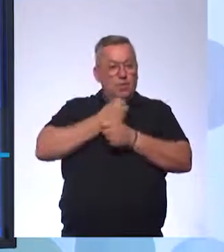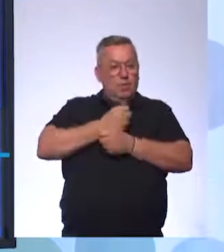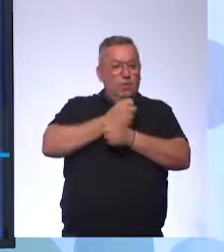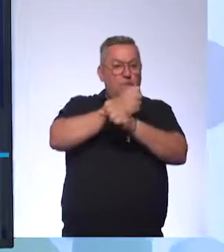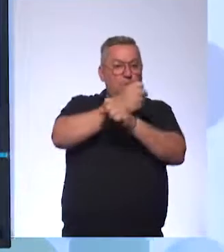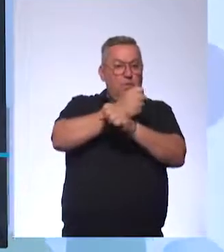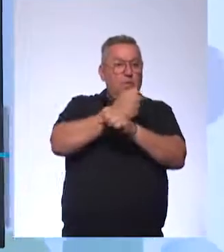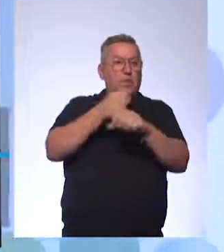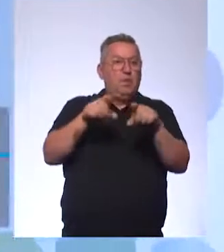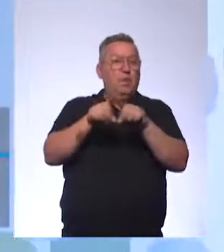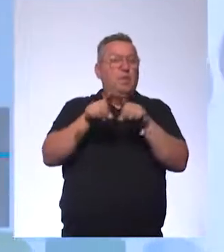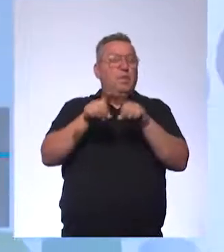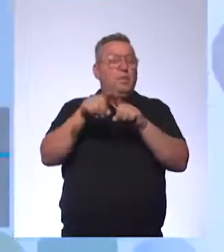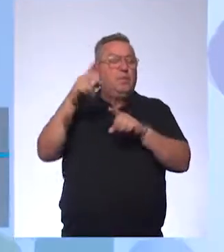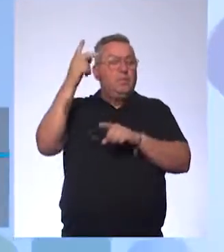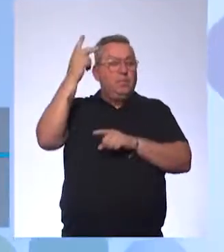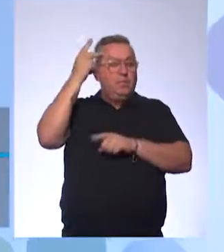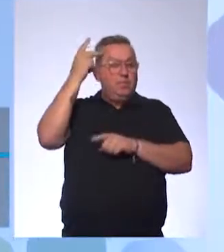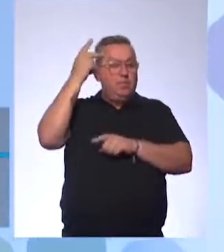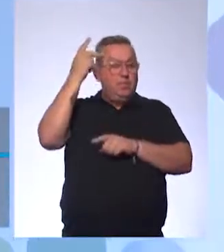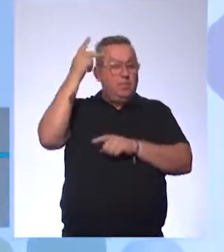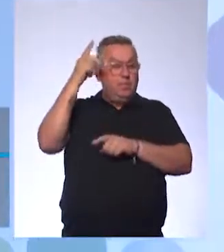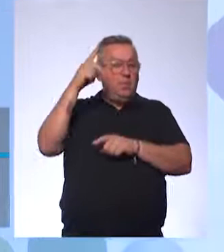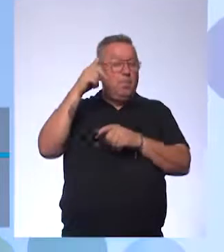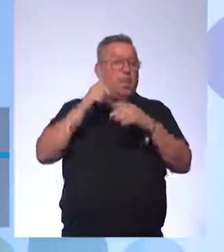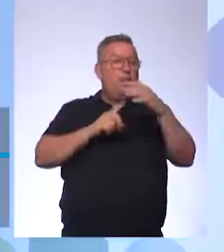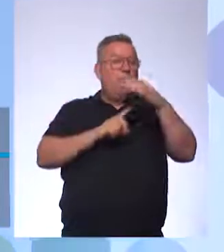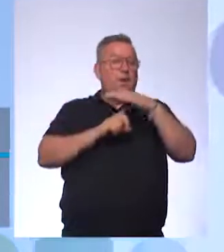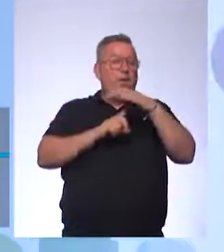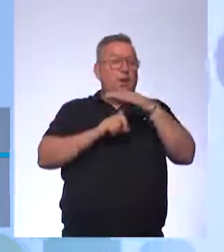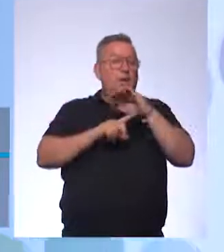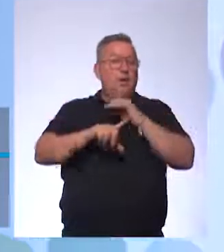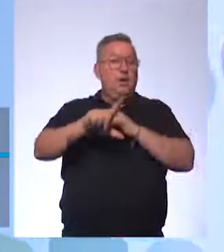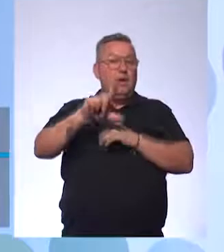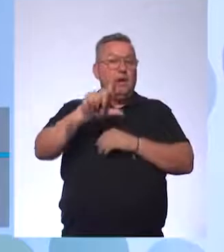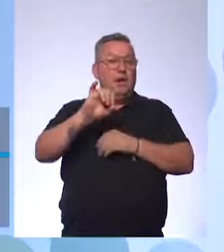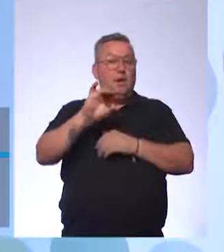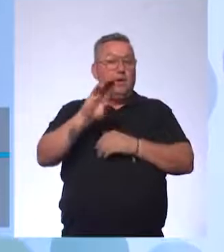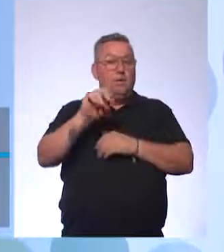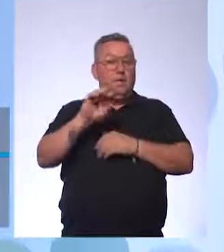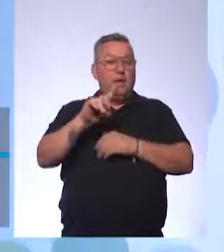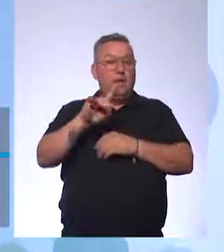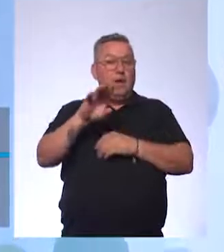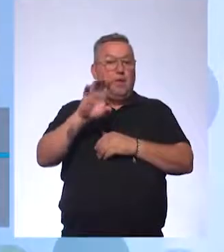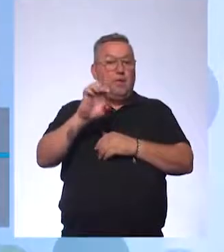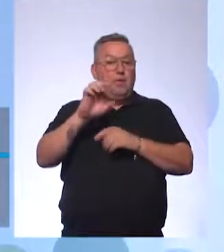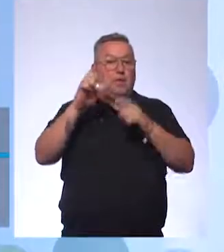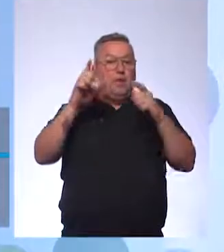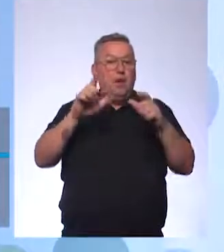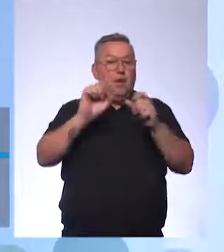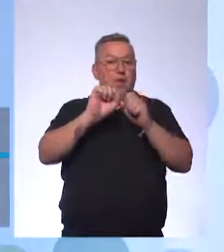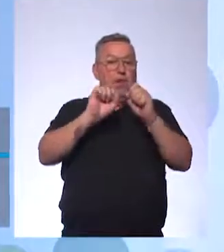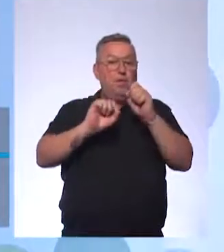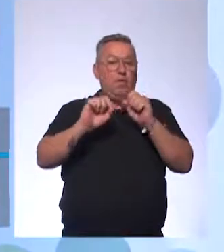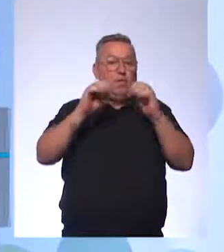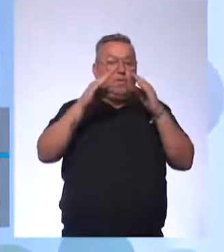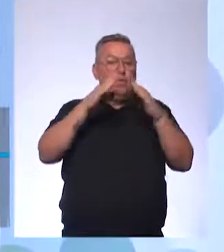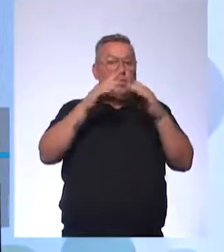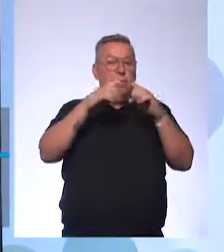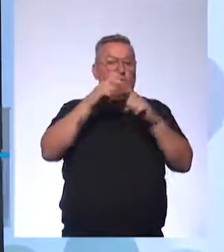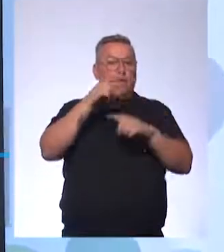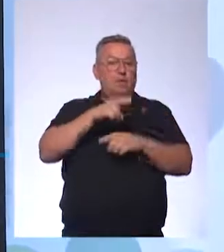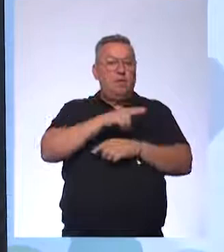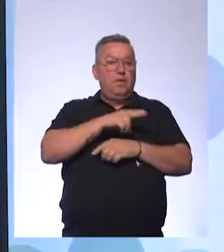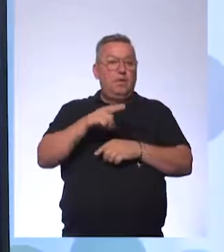escravidão também em São Paulo, ali no bairro da Liberdade, onde foi construído essa capela, na